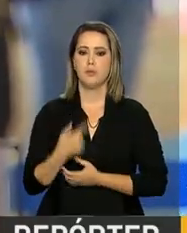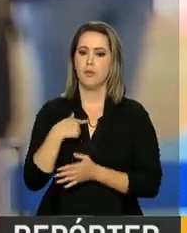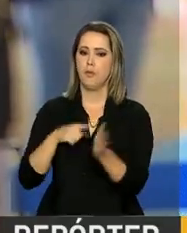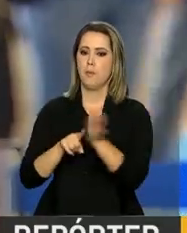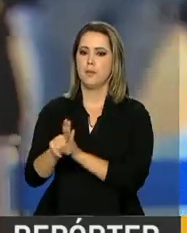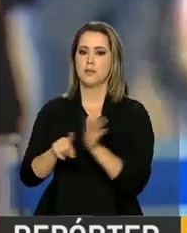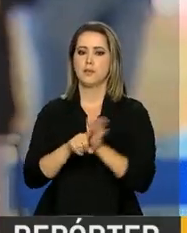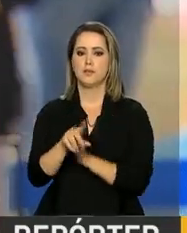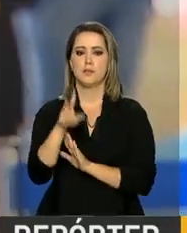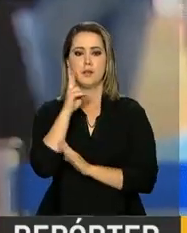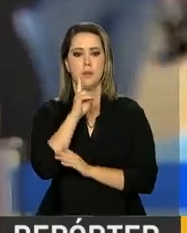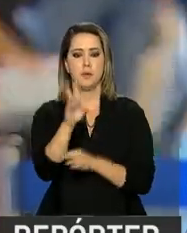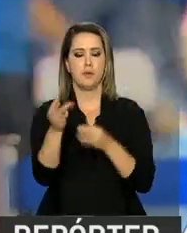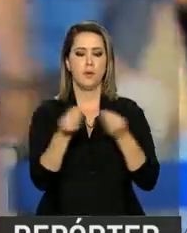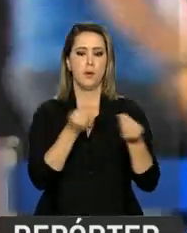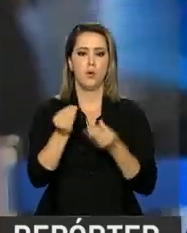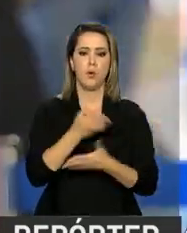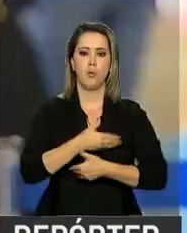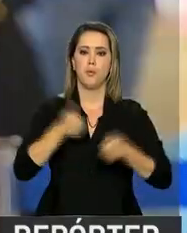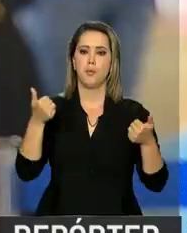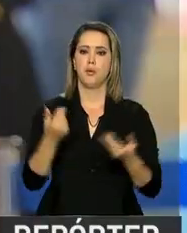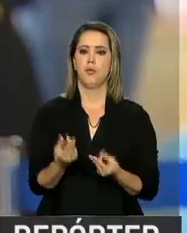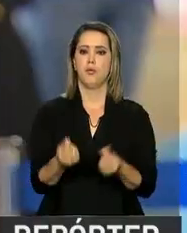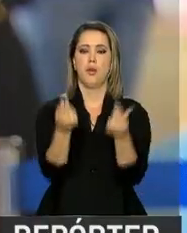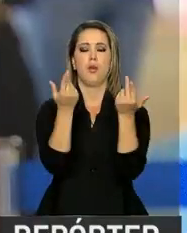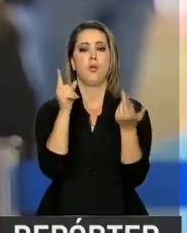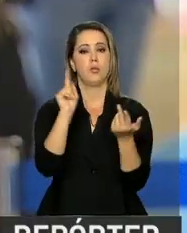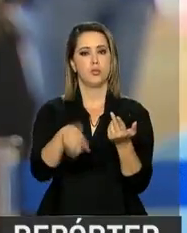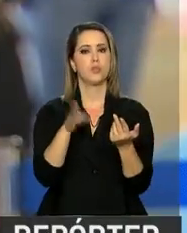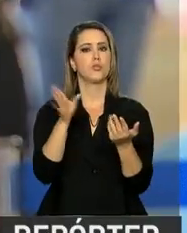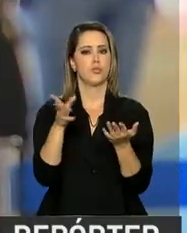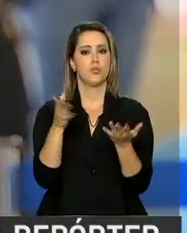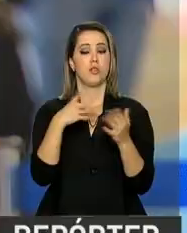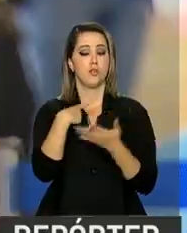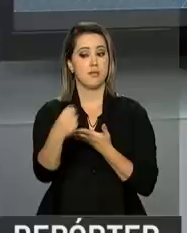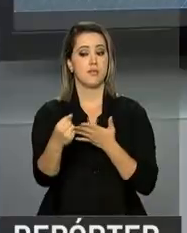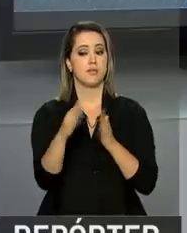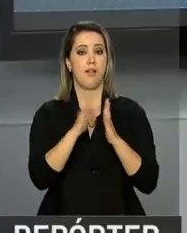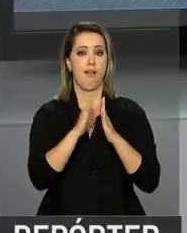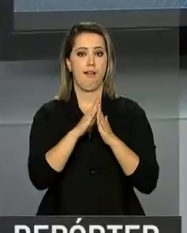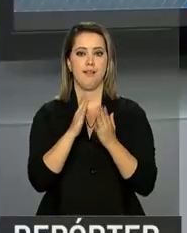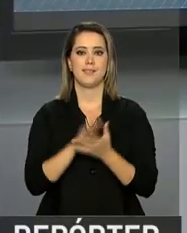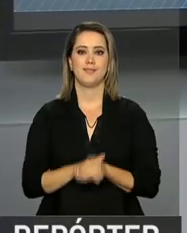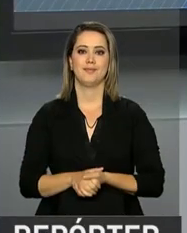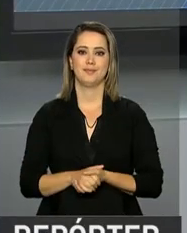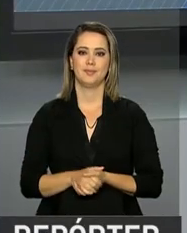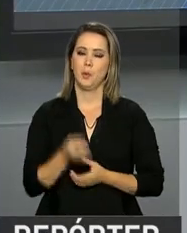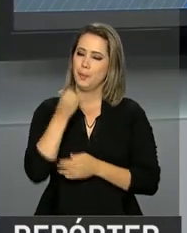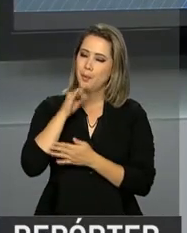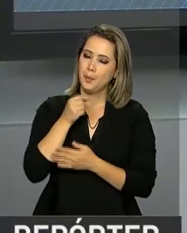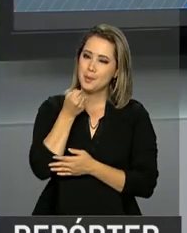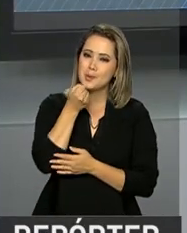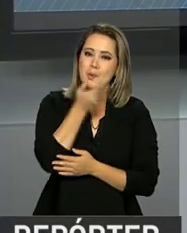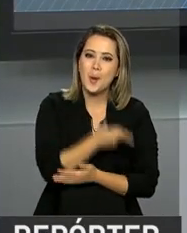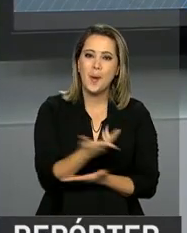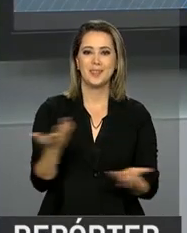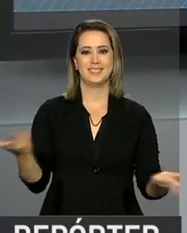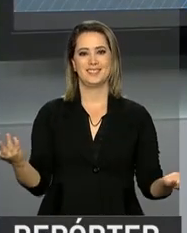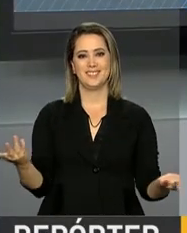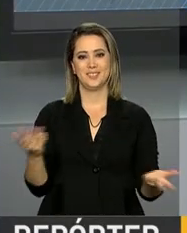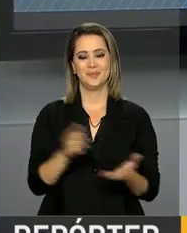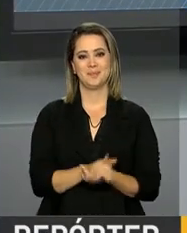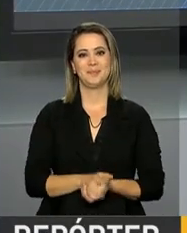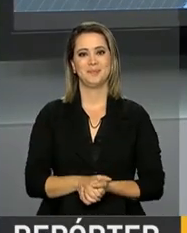tem as melhores condições pra gente e os melhores preços. A intenção é sair com a casa própria hoje daqui. Boa sorte pro Renato. A